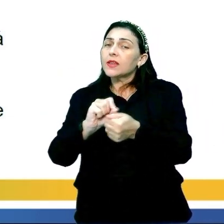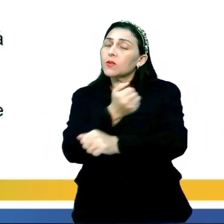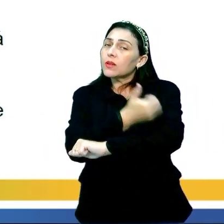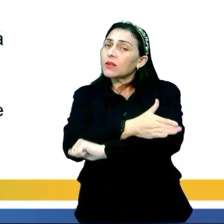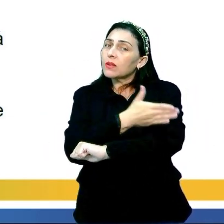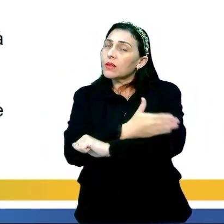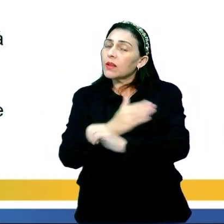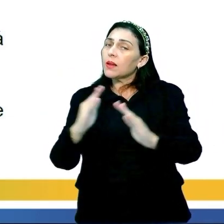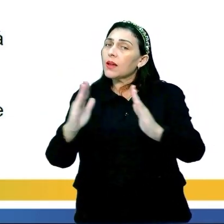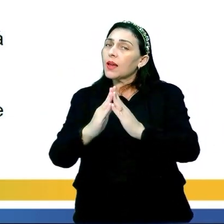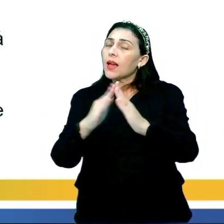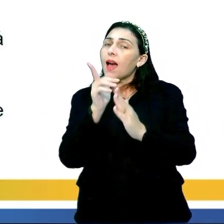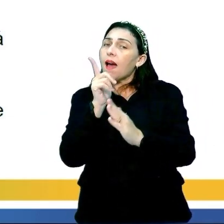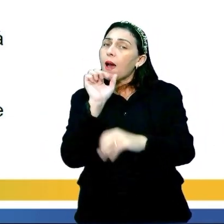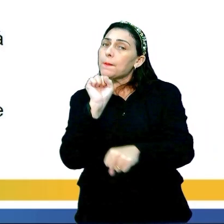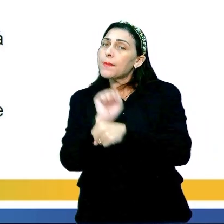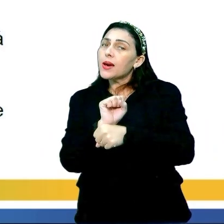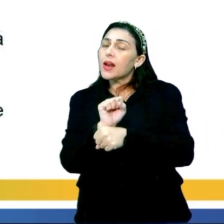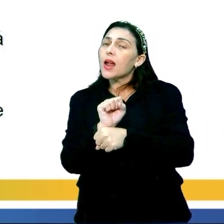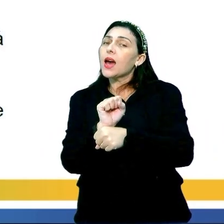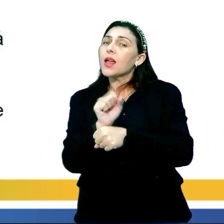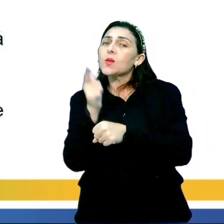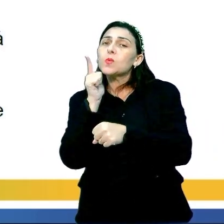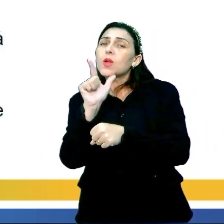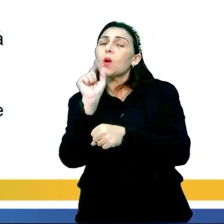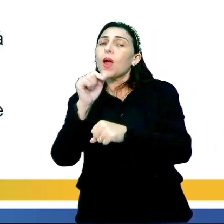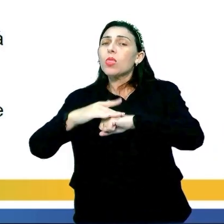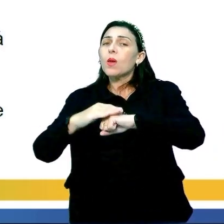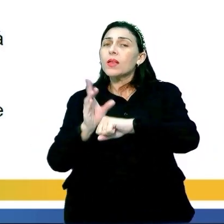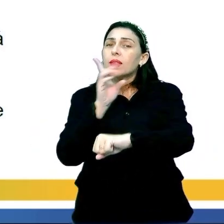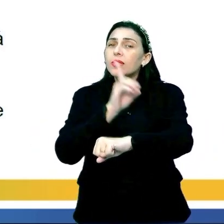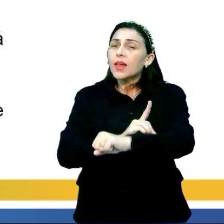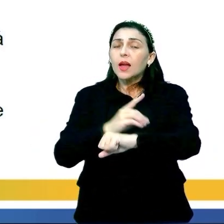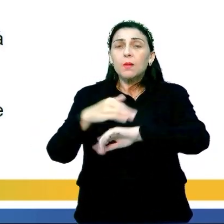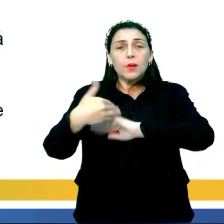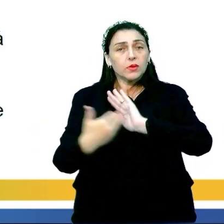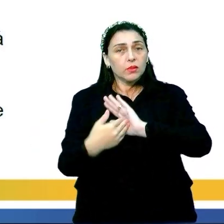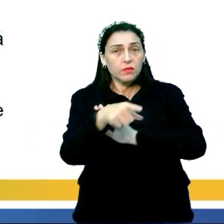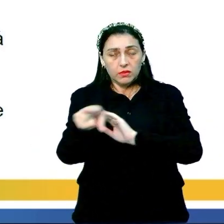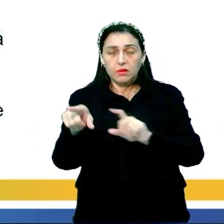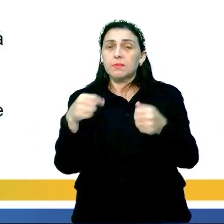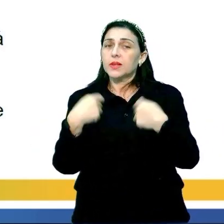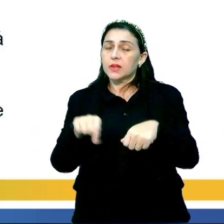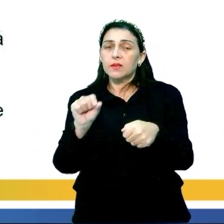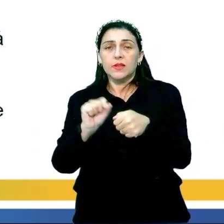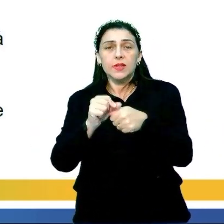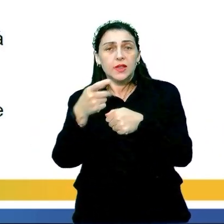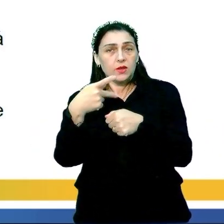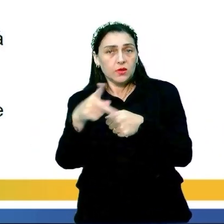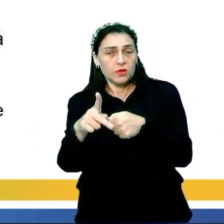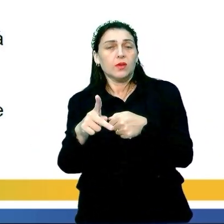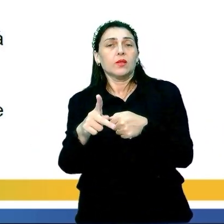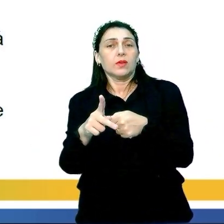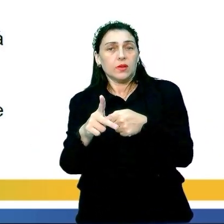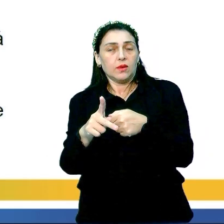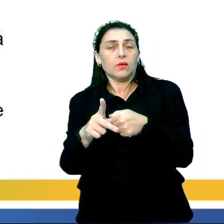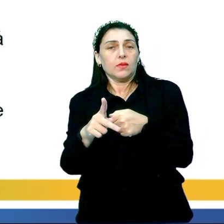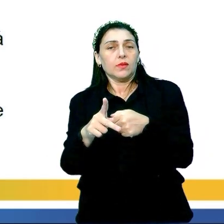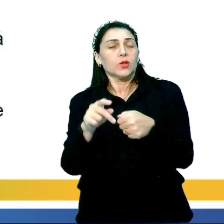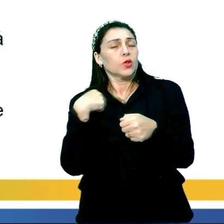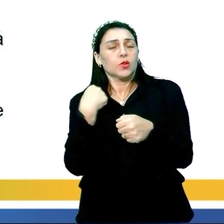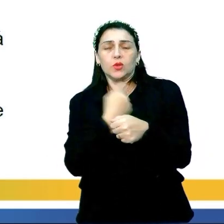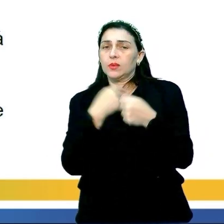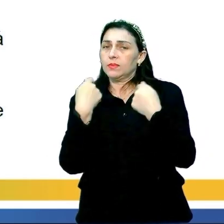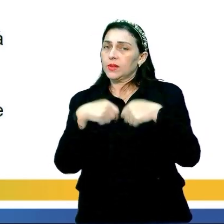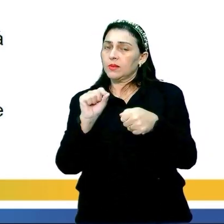de casa. Água parada dá dengue. Isso é para todos. Você tem que fazer a sua lição de casa. Todos nós temos que